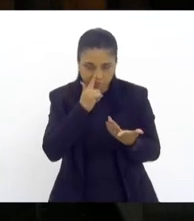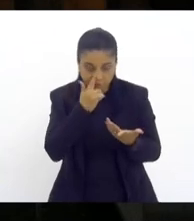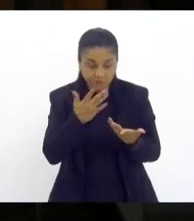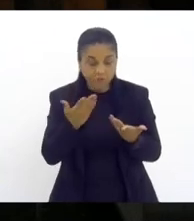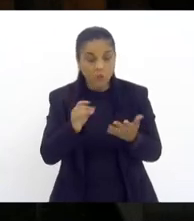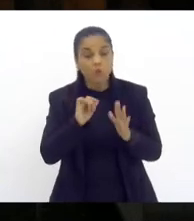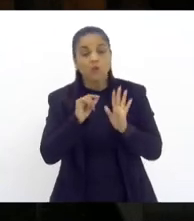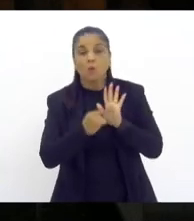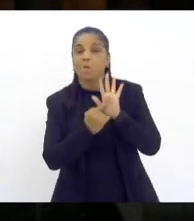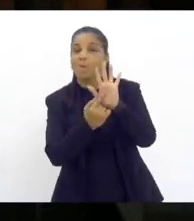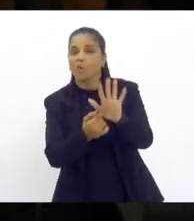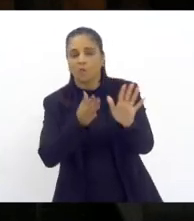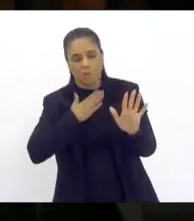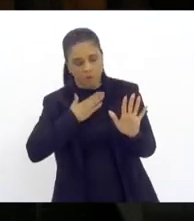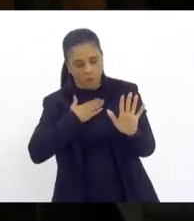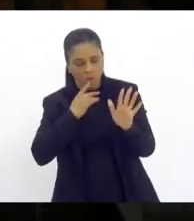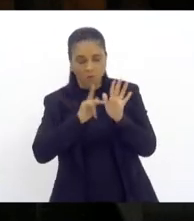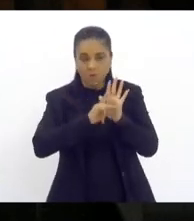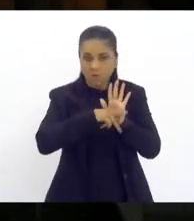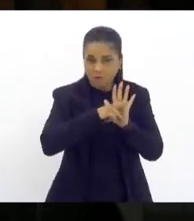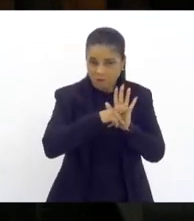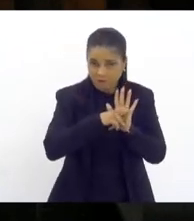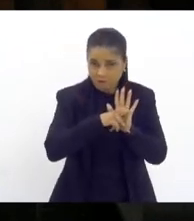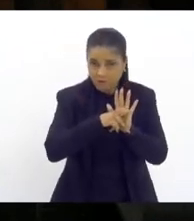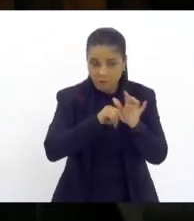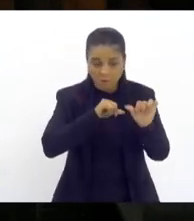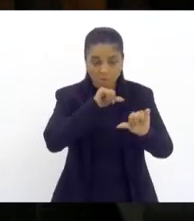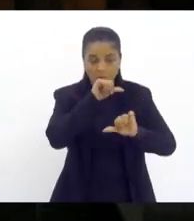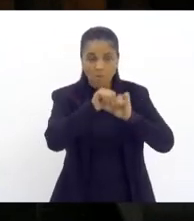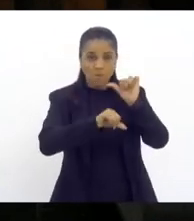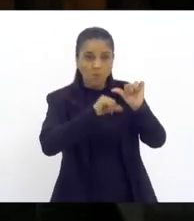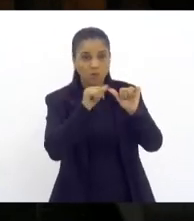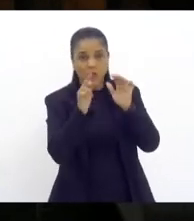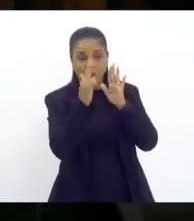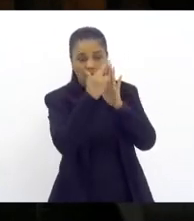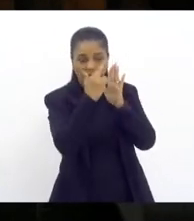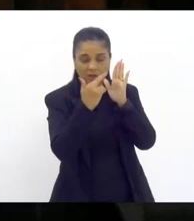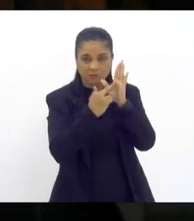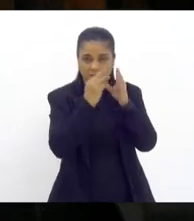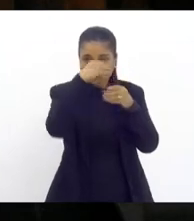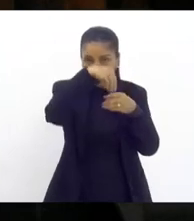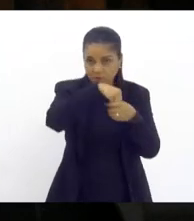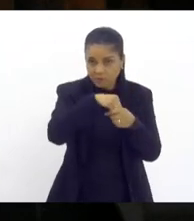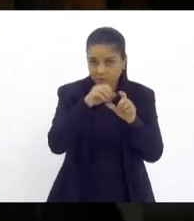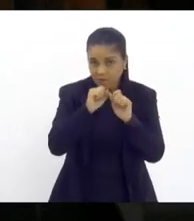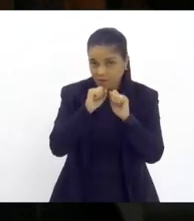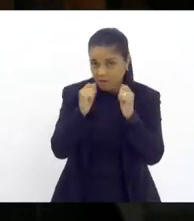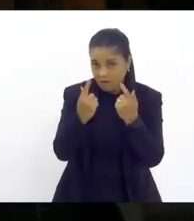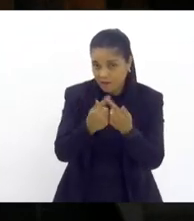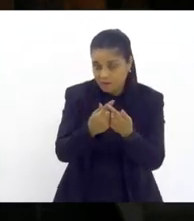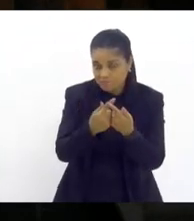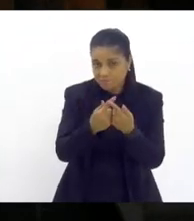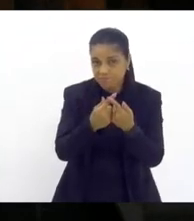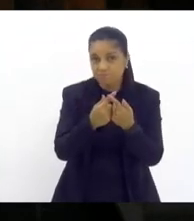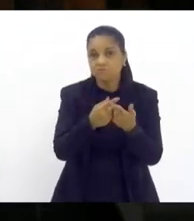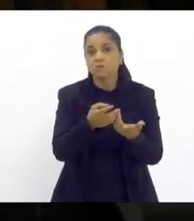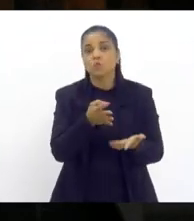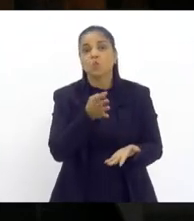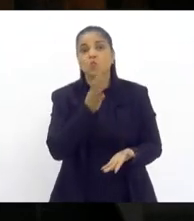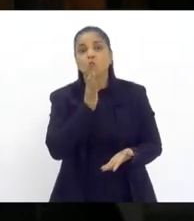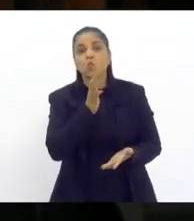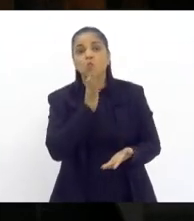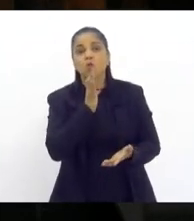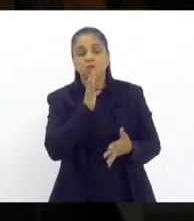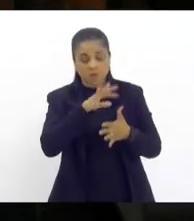que mude o regimento interno, para que ele reconheça oficialmente o colégio de